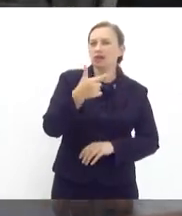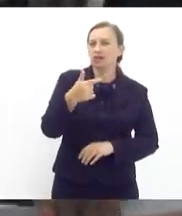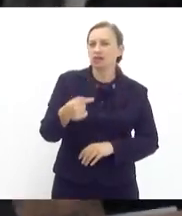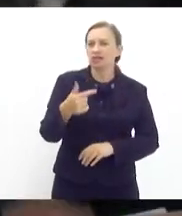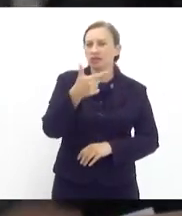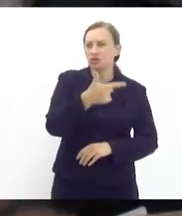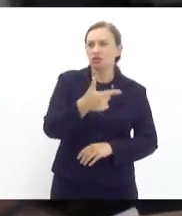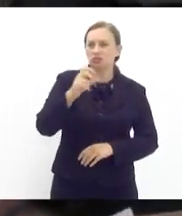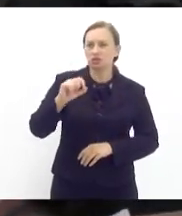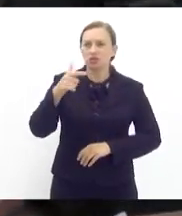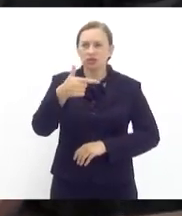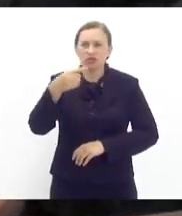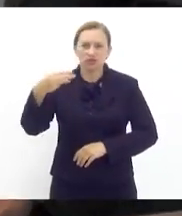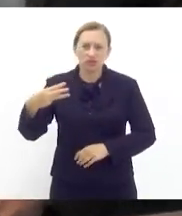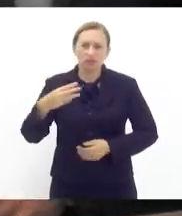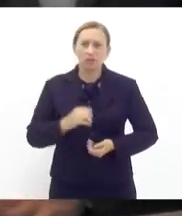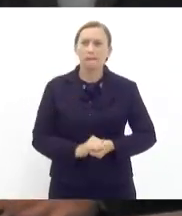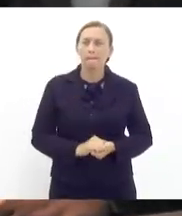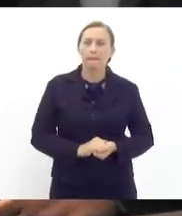2023